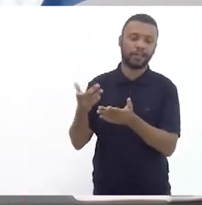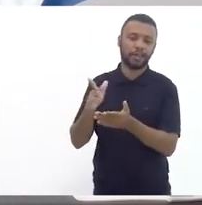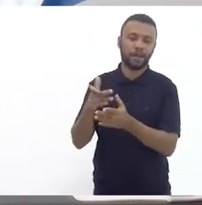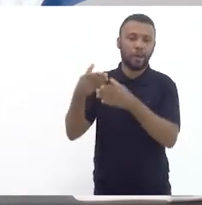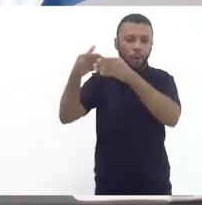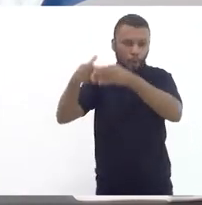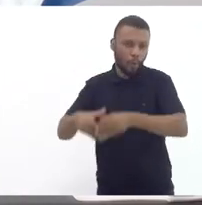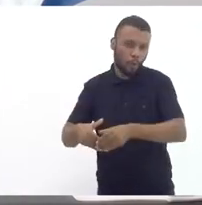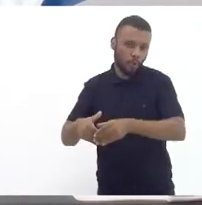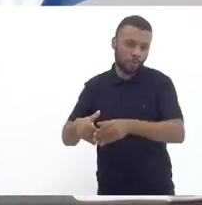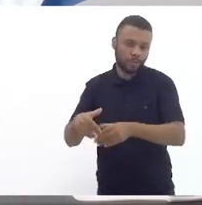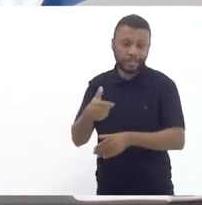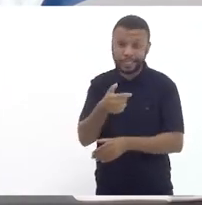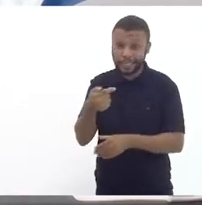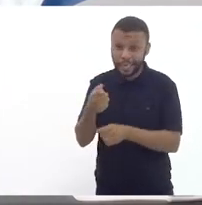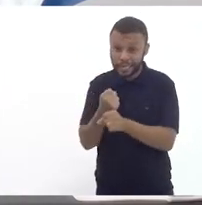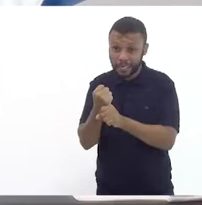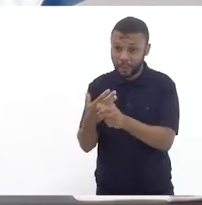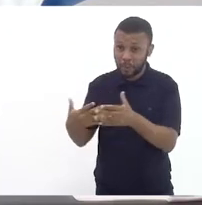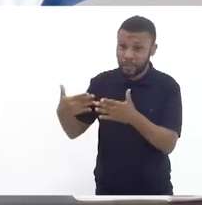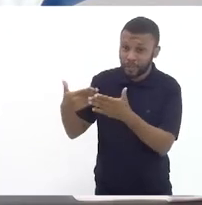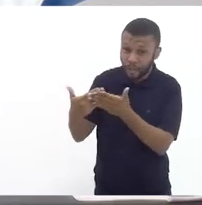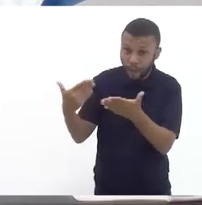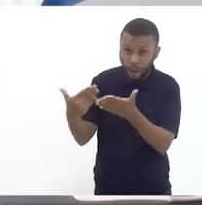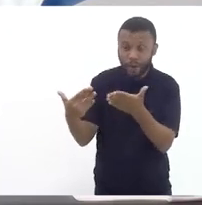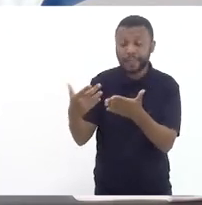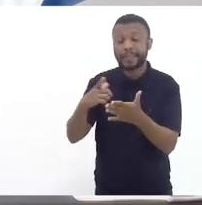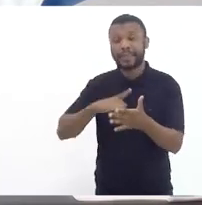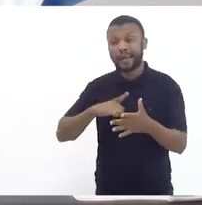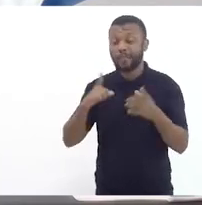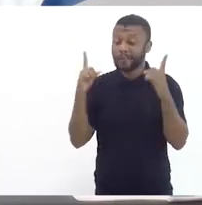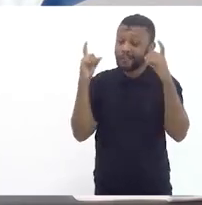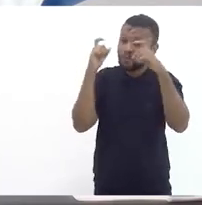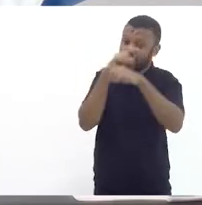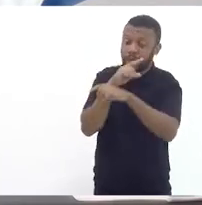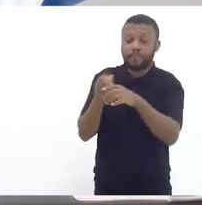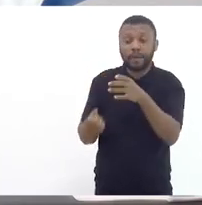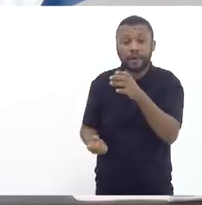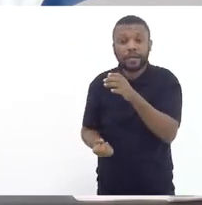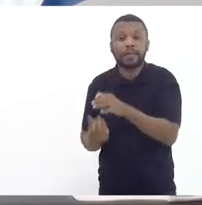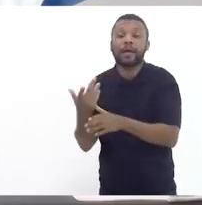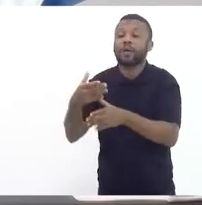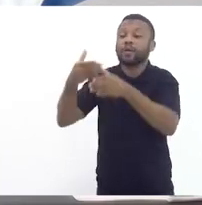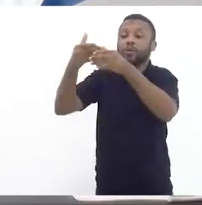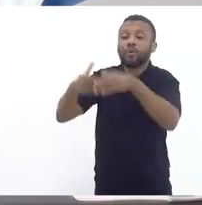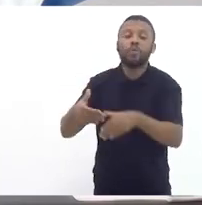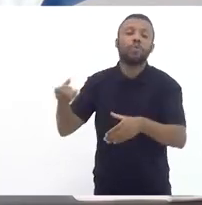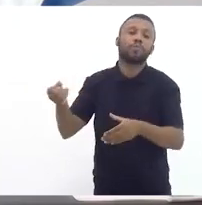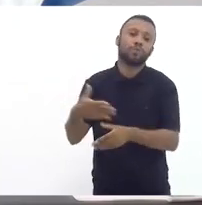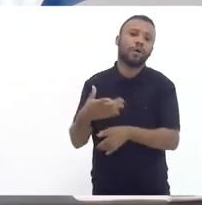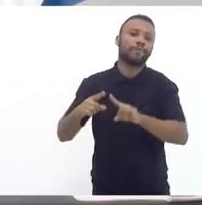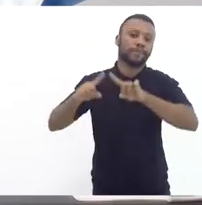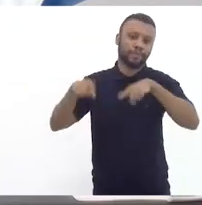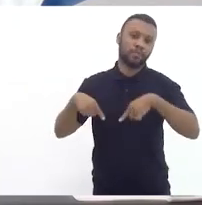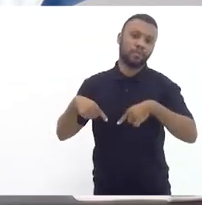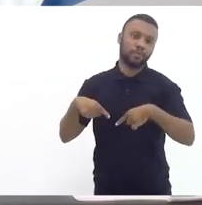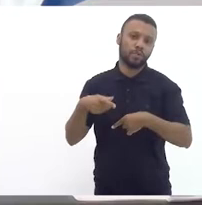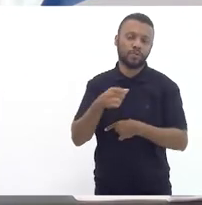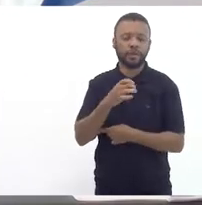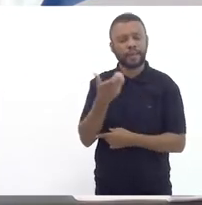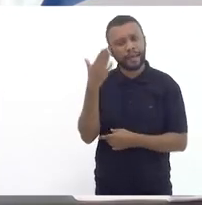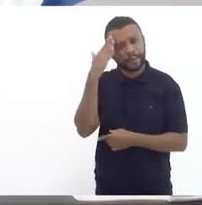desses 17 anos, tem dificultado, quando não impedido, a realização desse concurso. Quero saber o que a Cetrans tem a dizer a respeito, se pode ajudar,